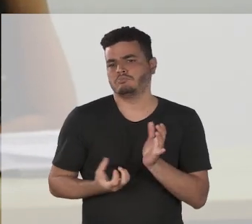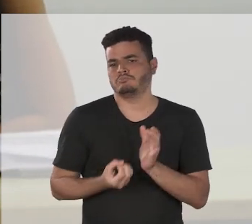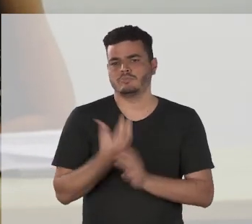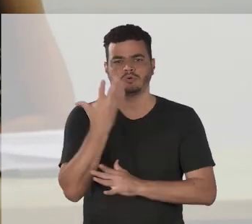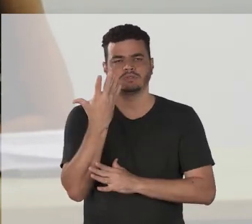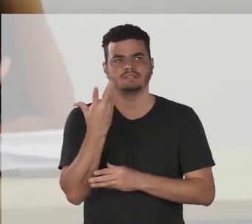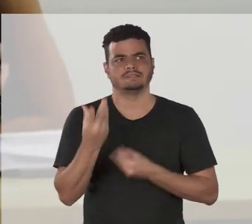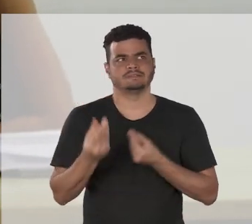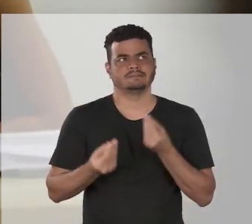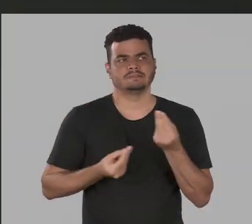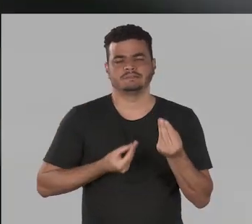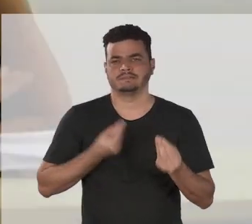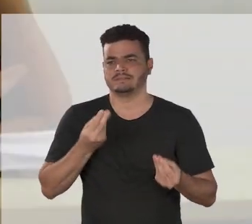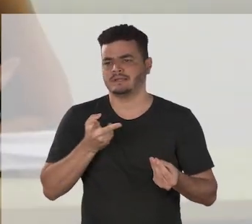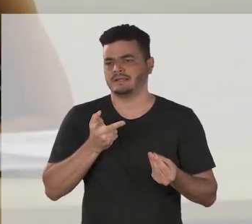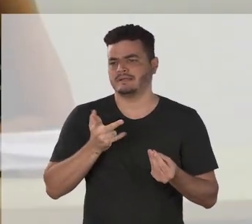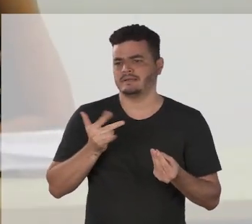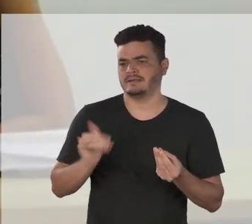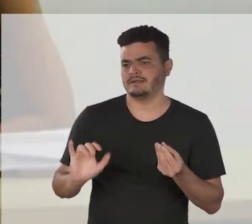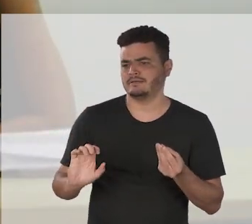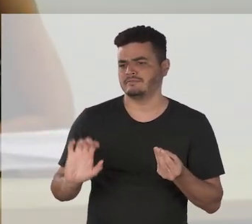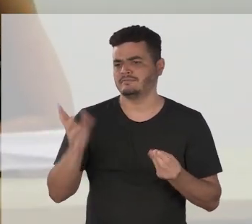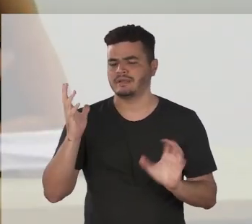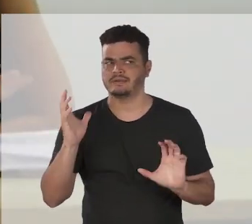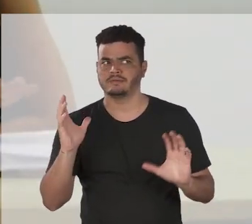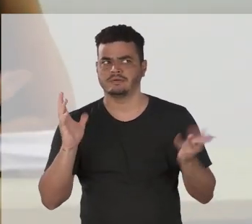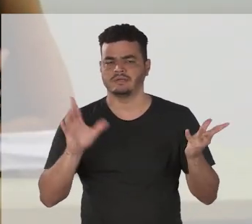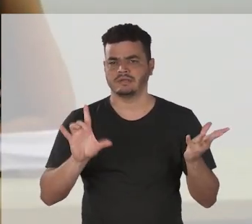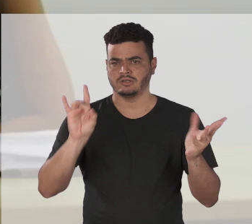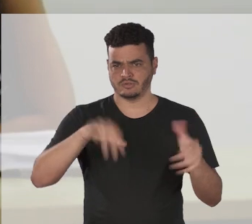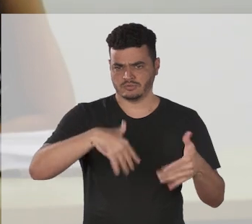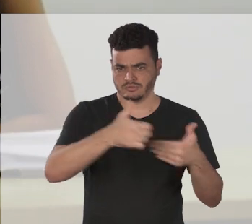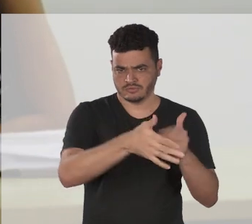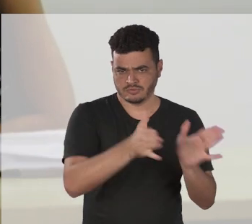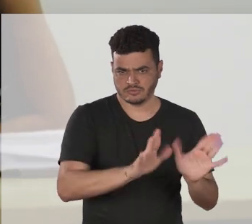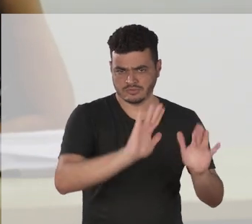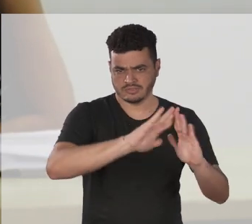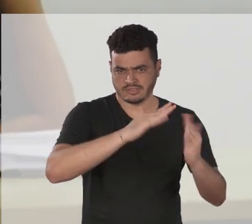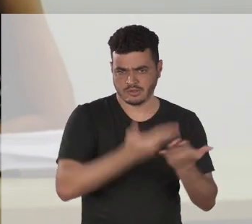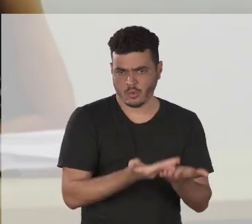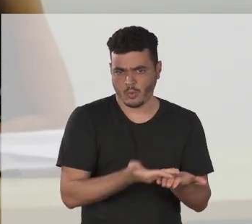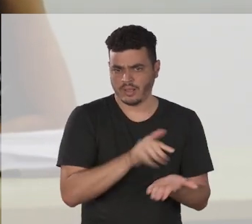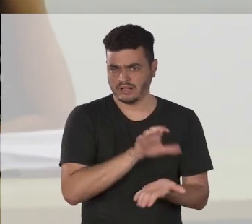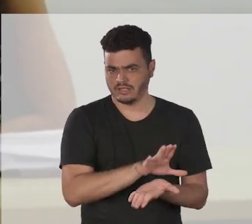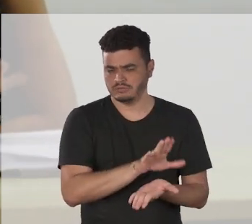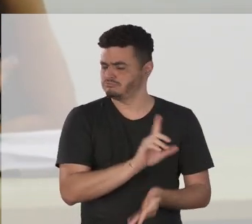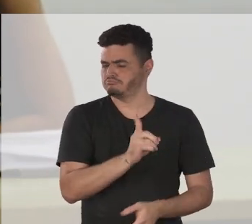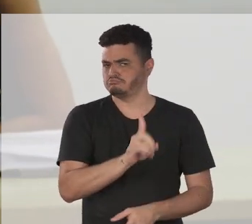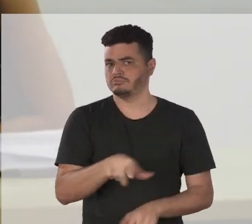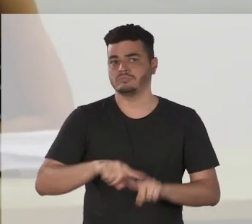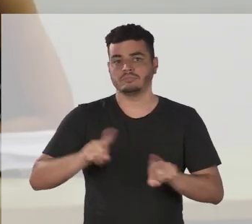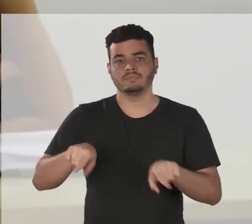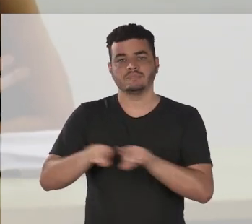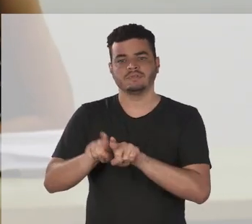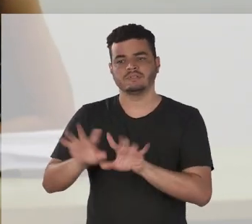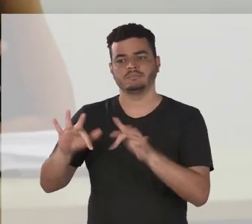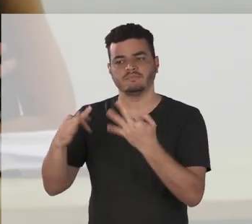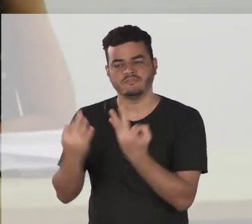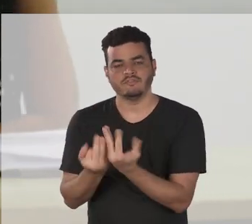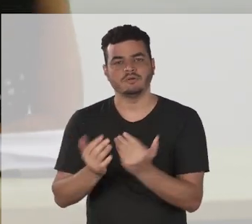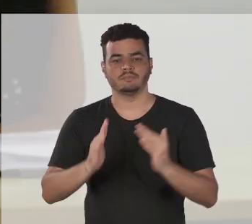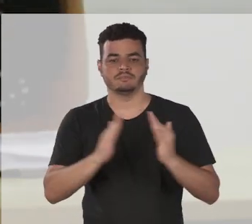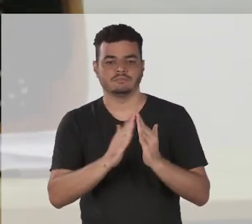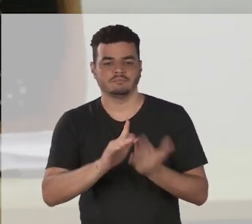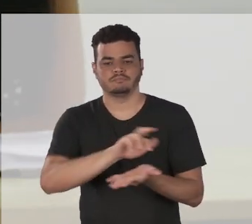tem gerido, como se têm sido configuradas, não apenas na escola, mas também em nossas casas,